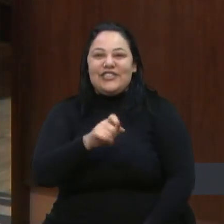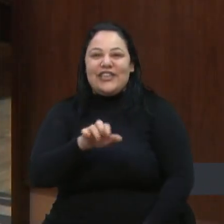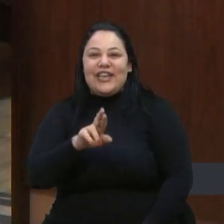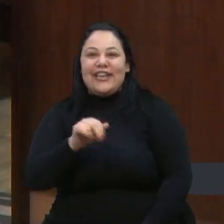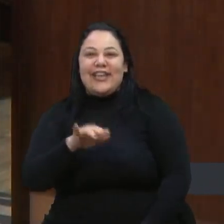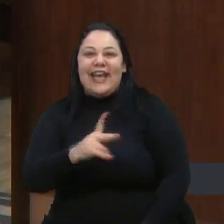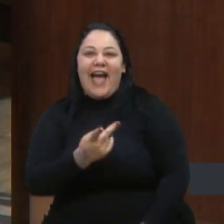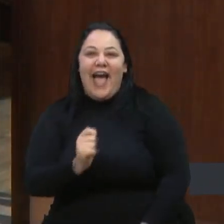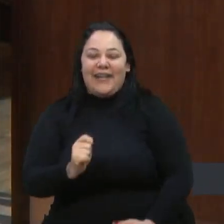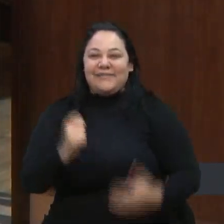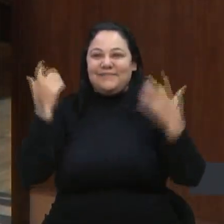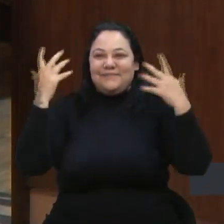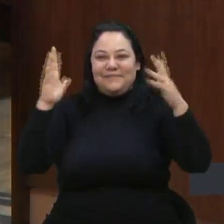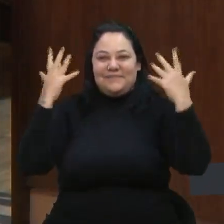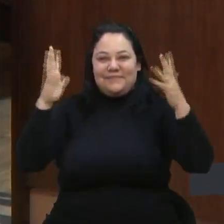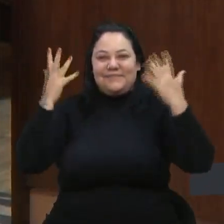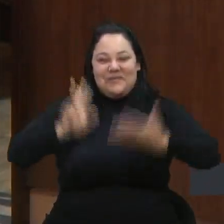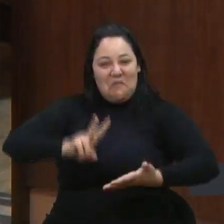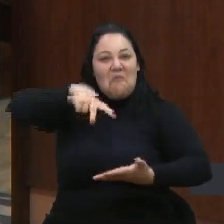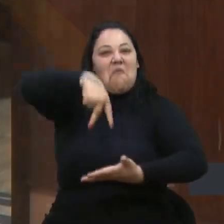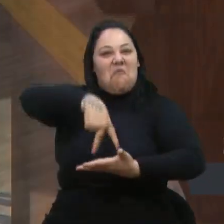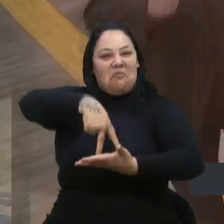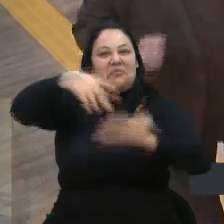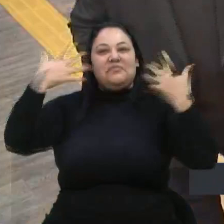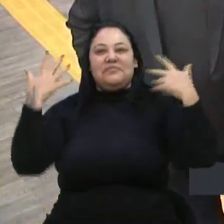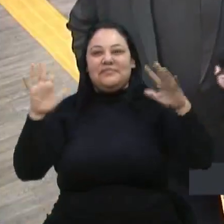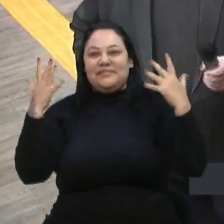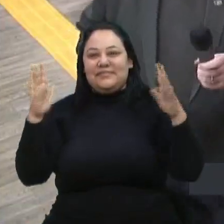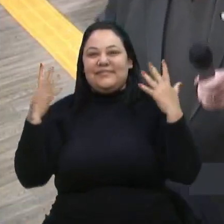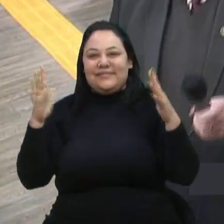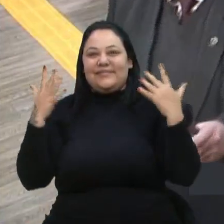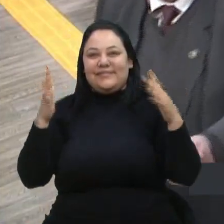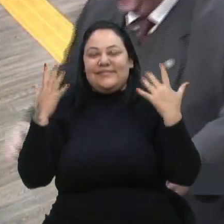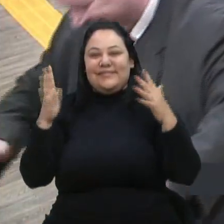Muito bem, vamos aplaudir de pé. Obrigado.